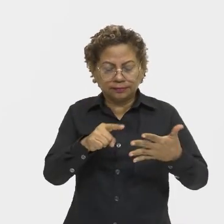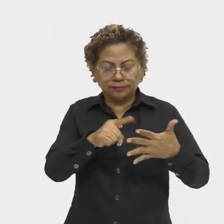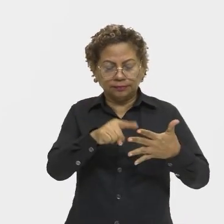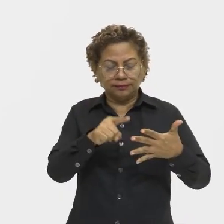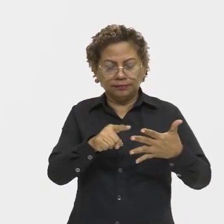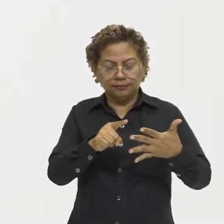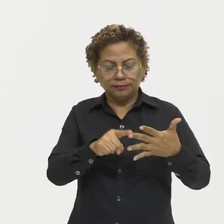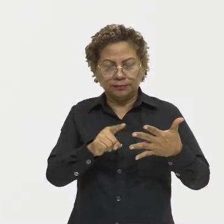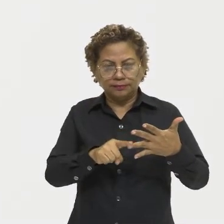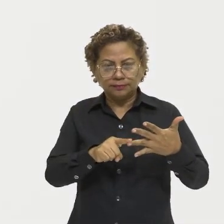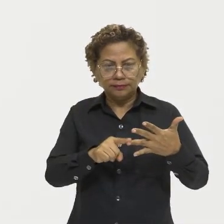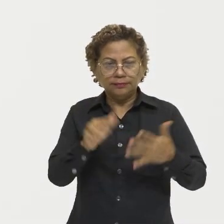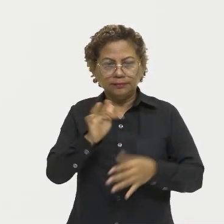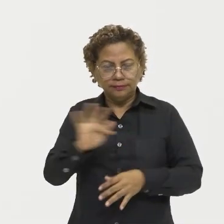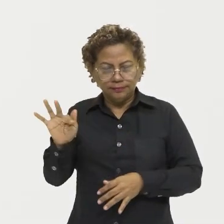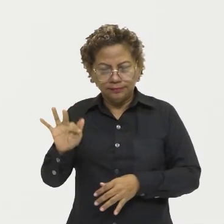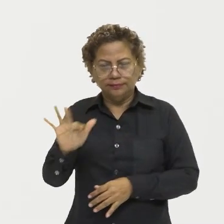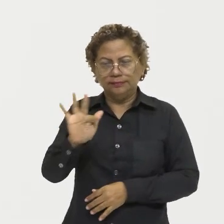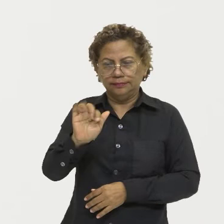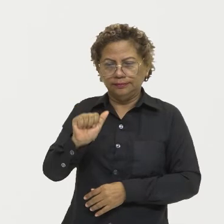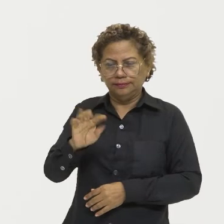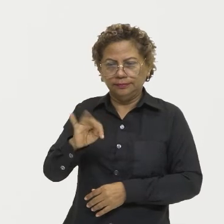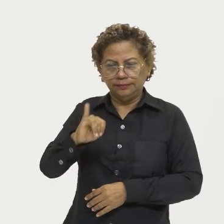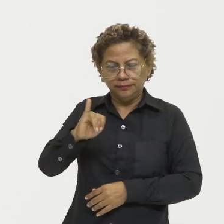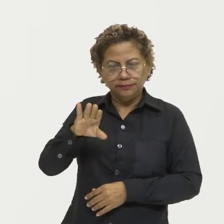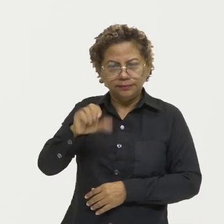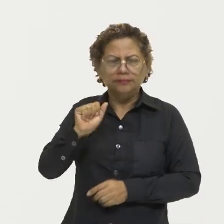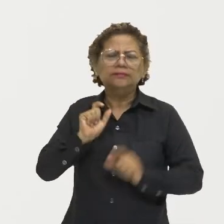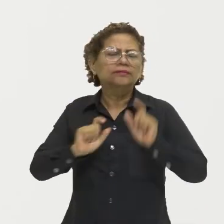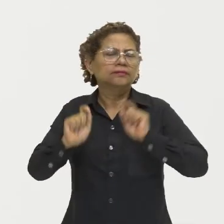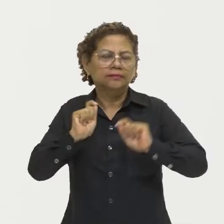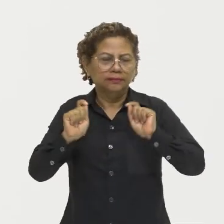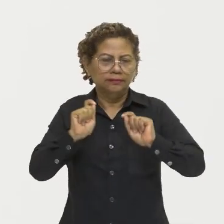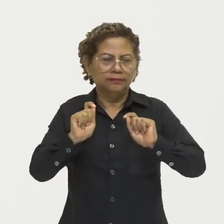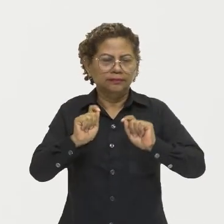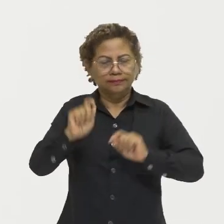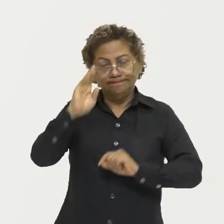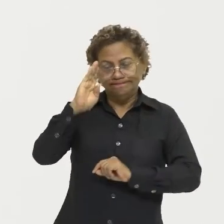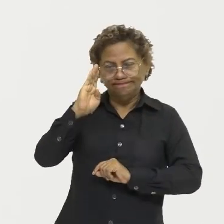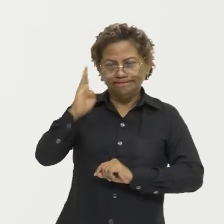tem o objetivo principal de